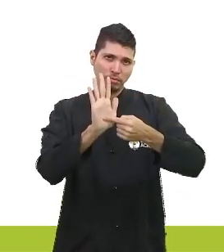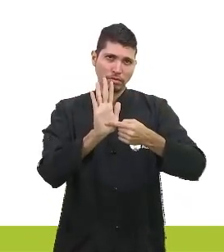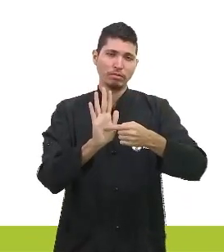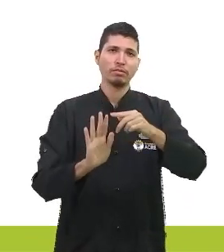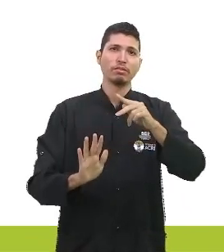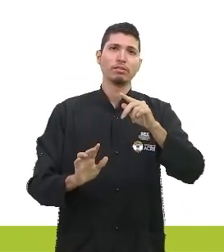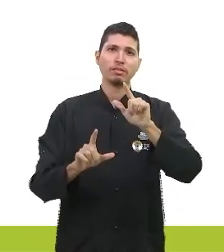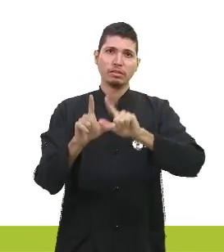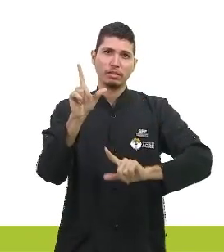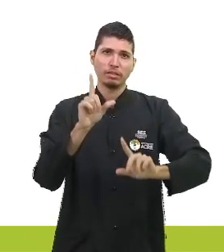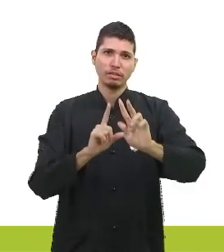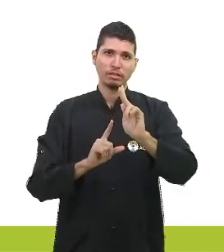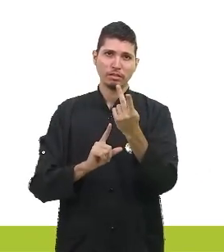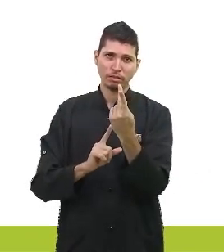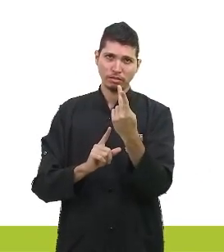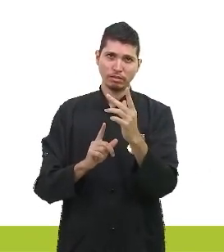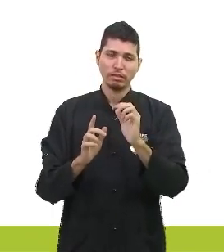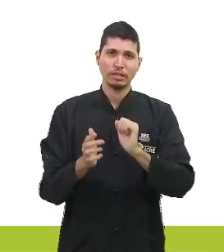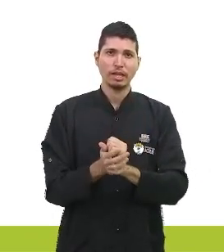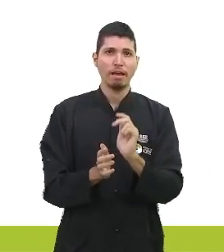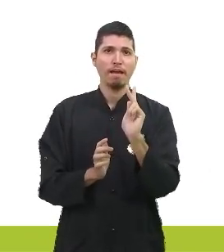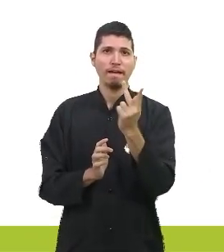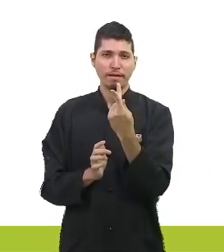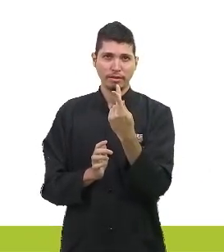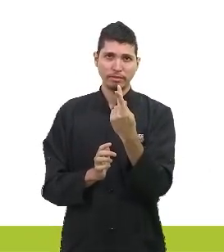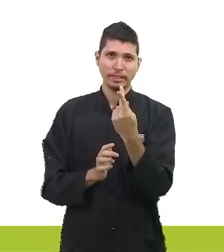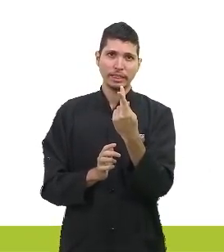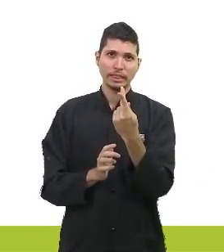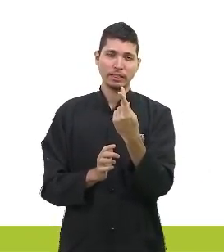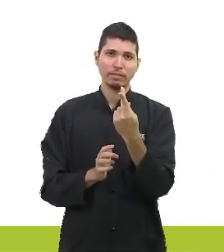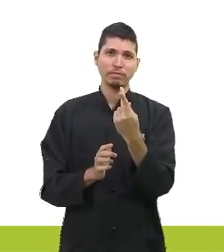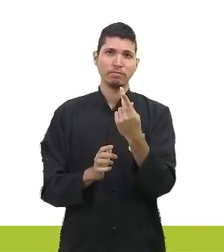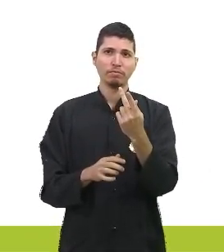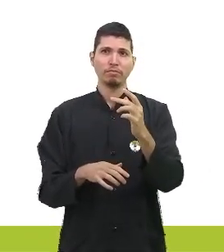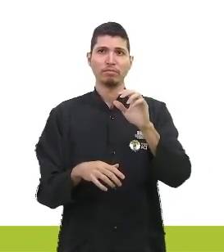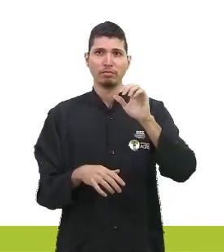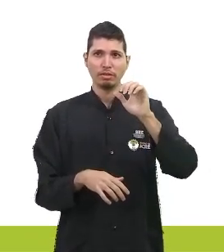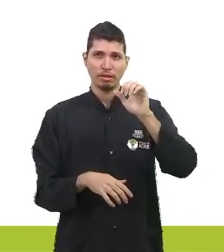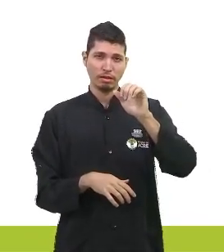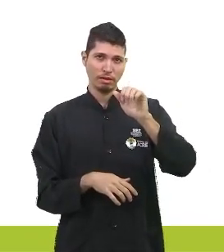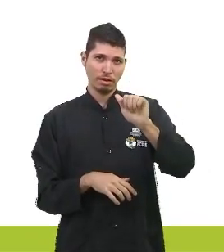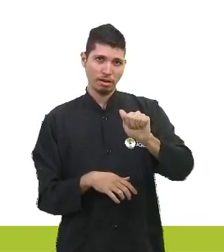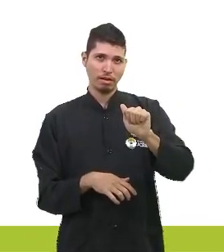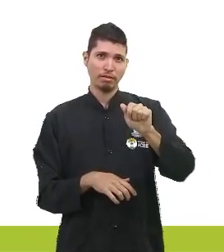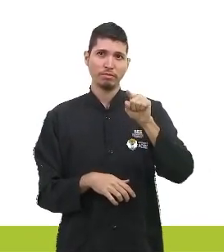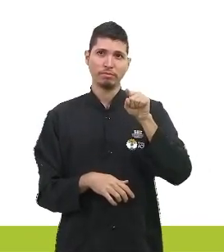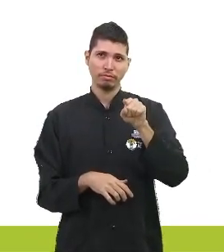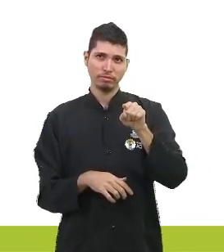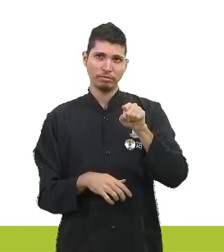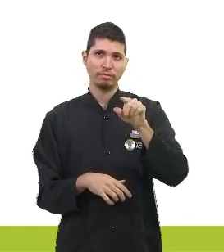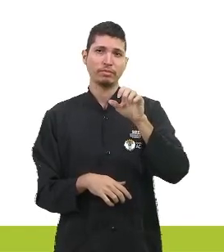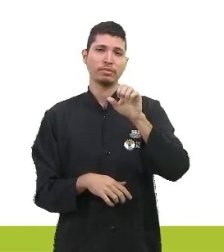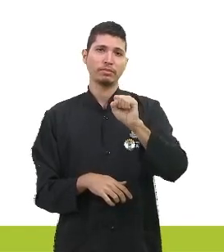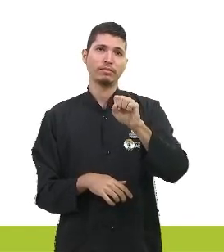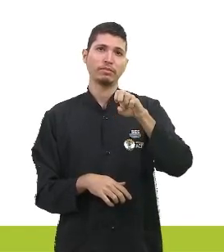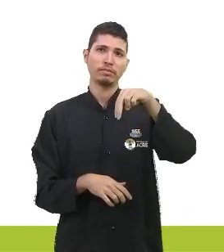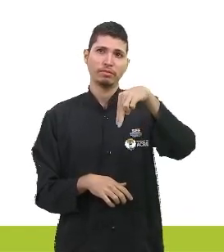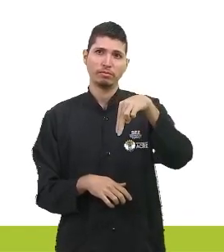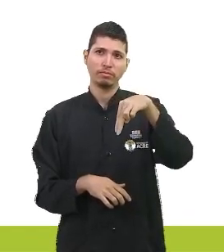caso, essa altura é dada por A vezes seno de alfa.